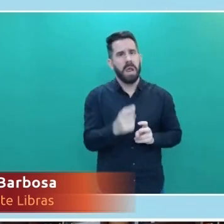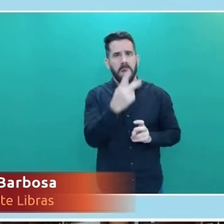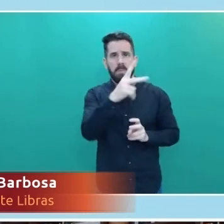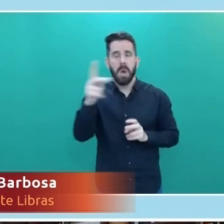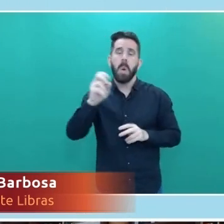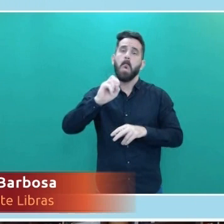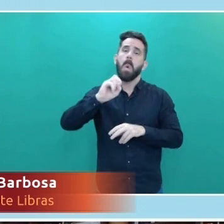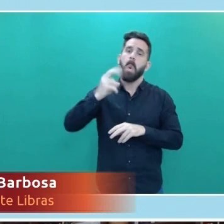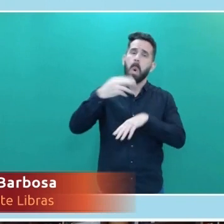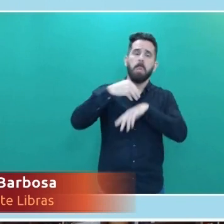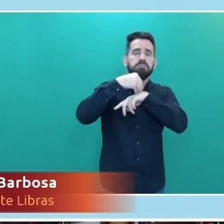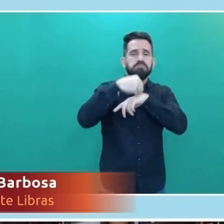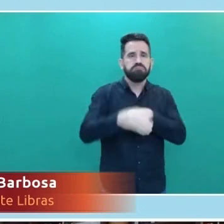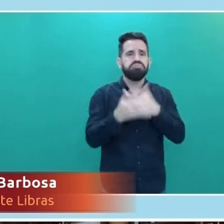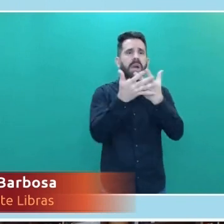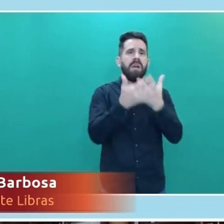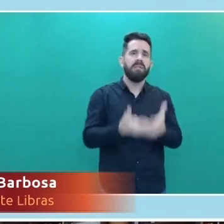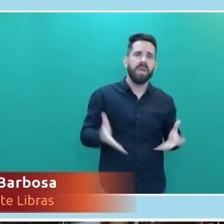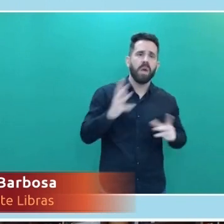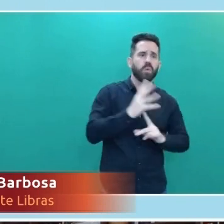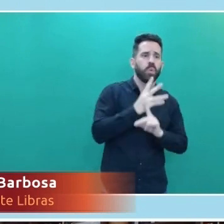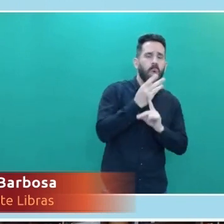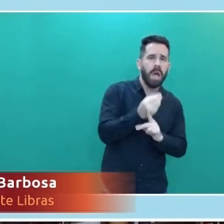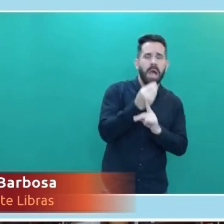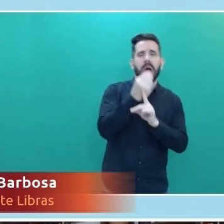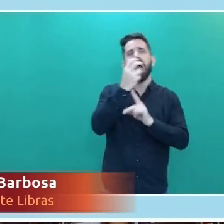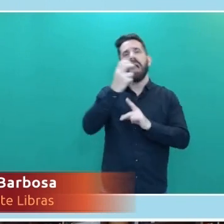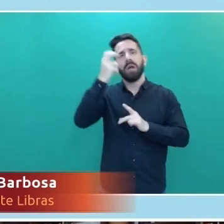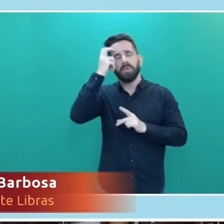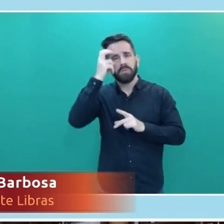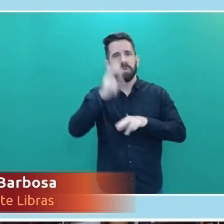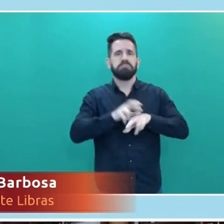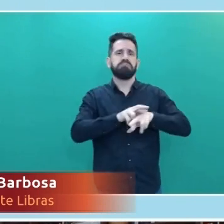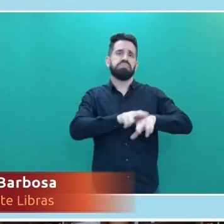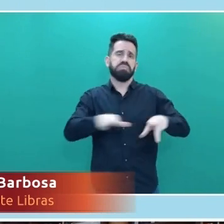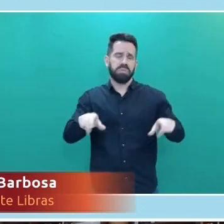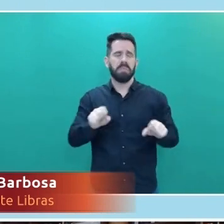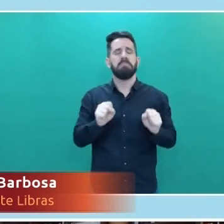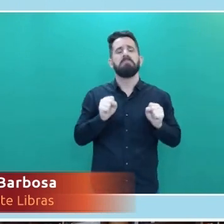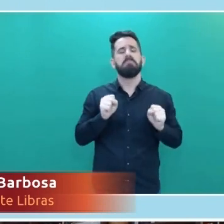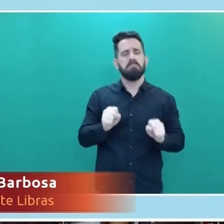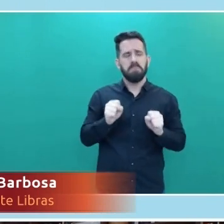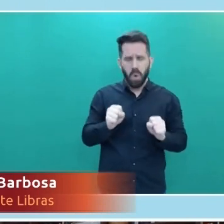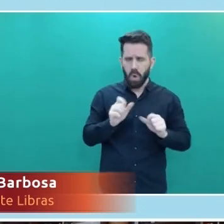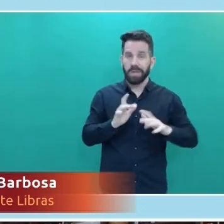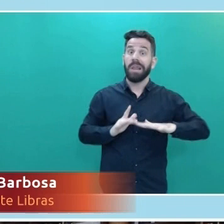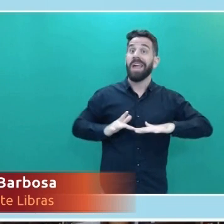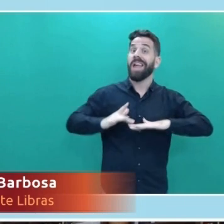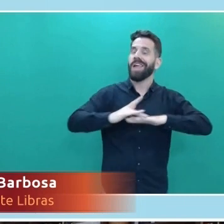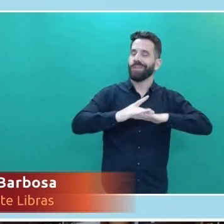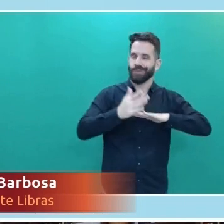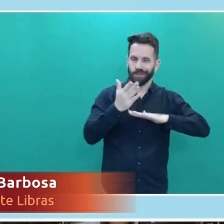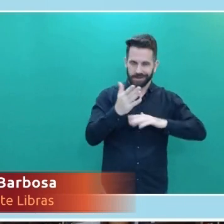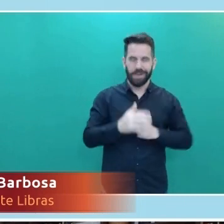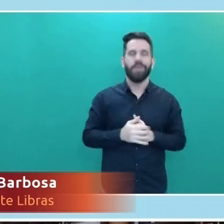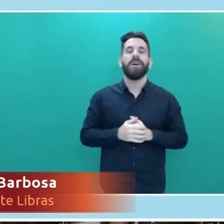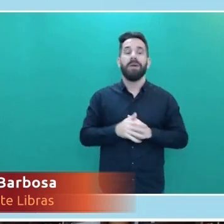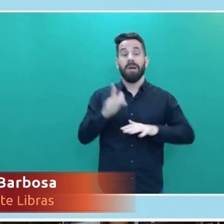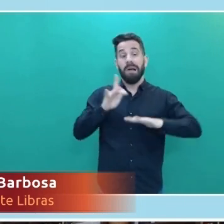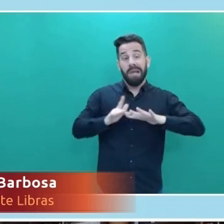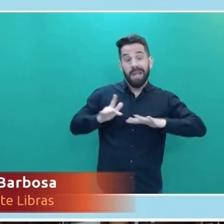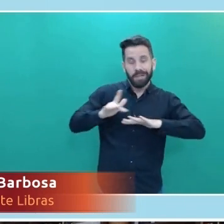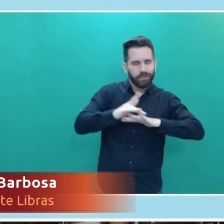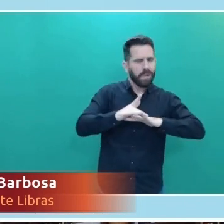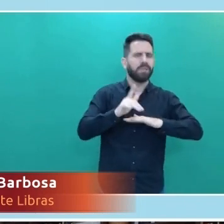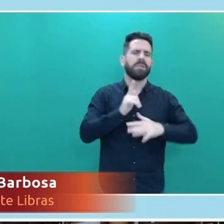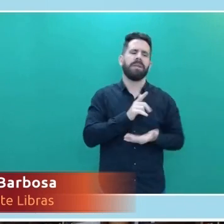culturais, artísticos, educacionais, é só mandar as suas interações pelas redes sociais. Vão aparecer aqui embaixo as várias redes que